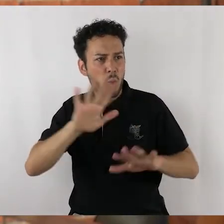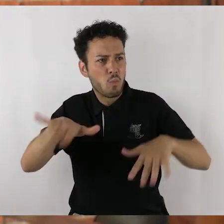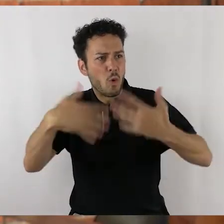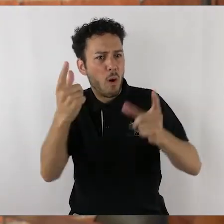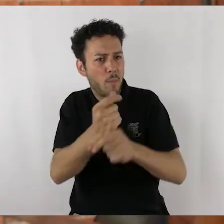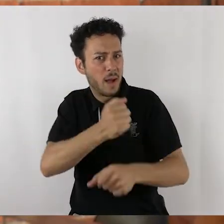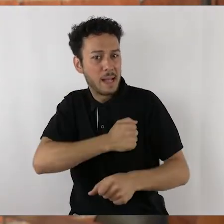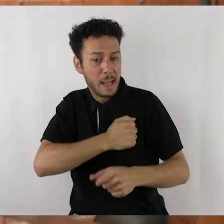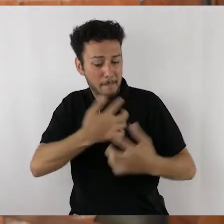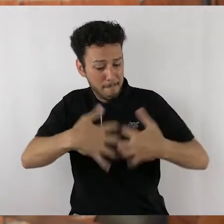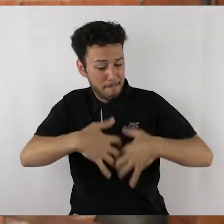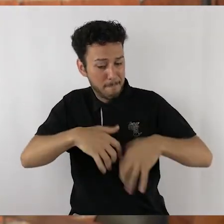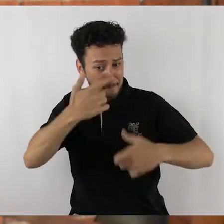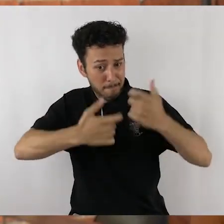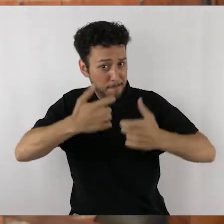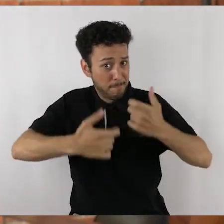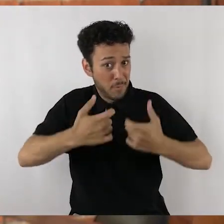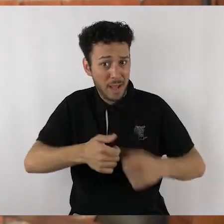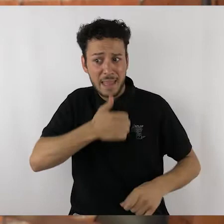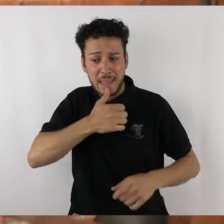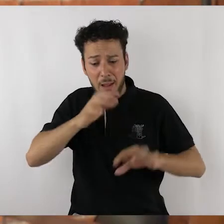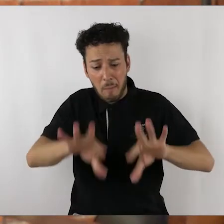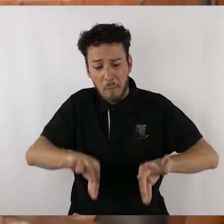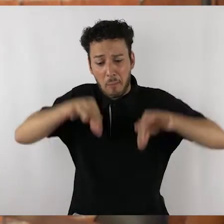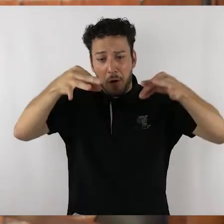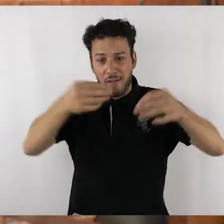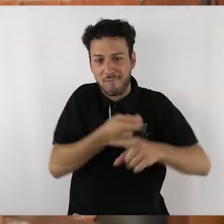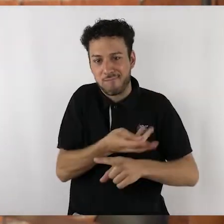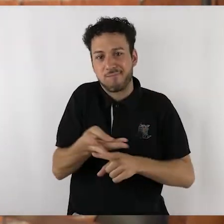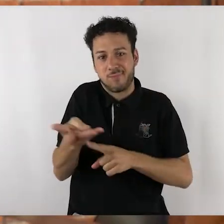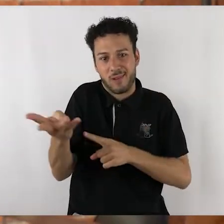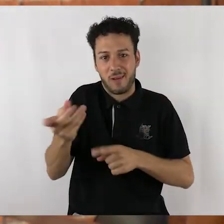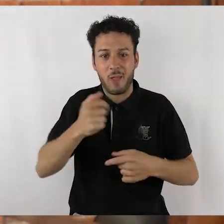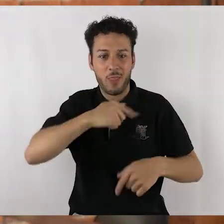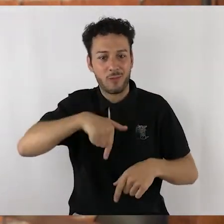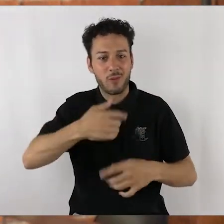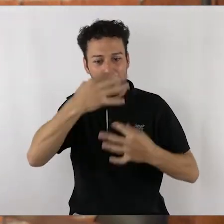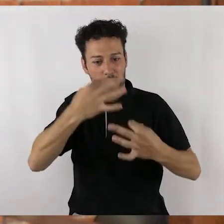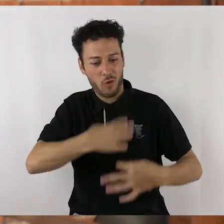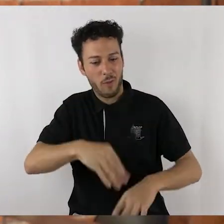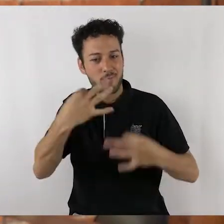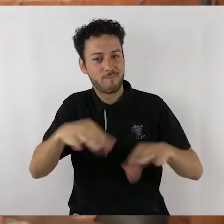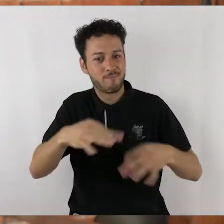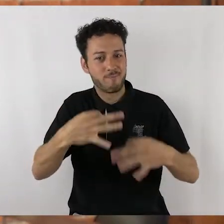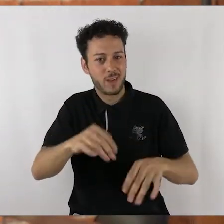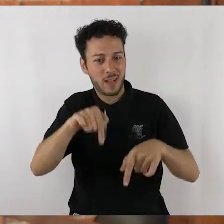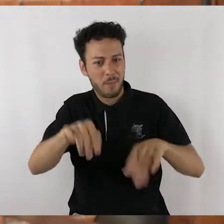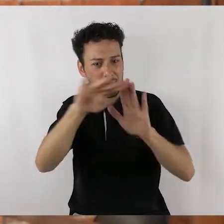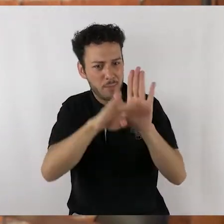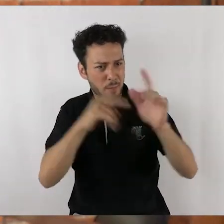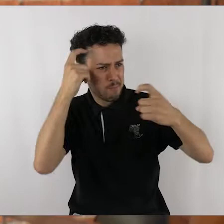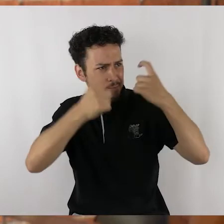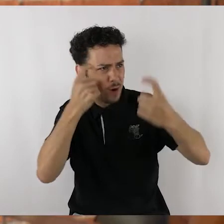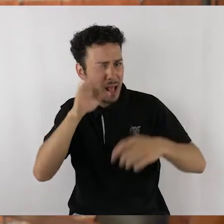na hora de comprar casa são muitas as incertezas sobre as decisões a tomar frente a oferta que existe e conquistamos de simplificar